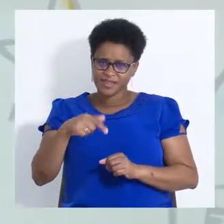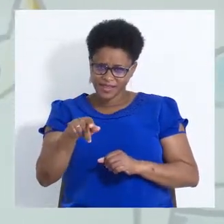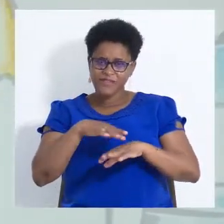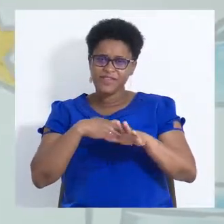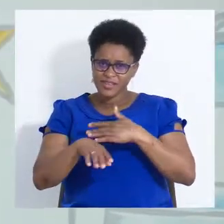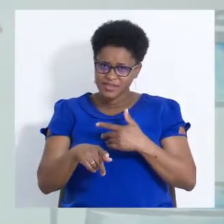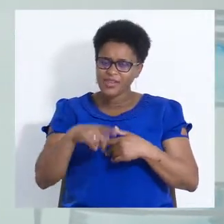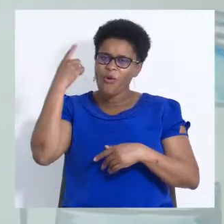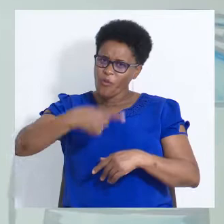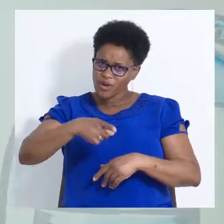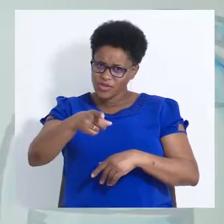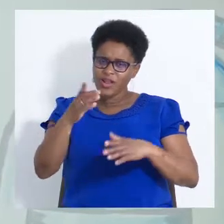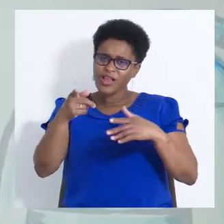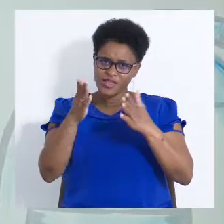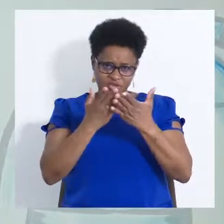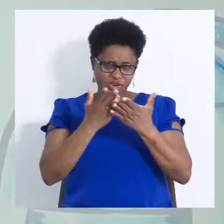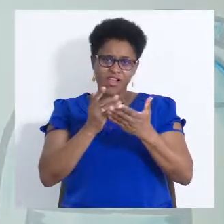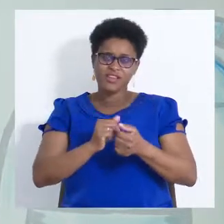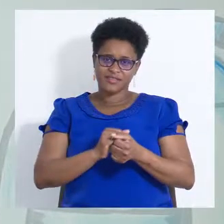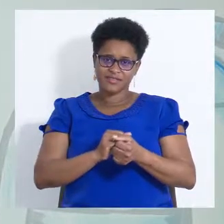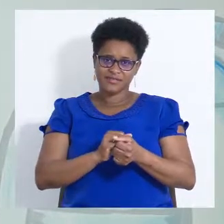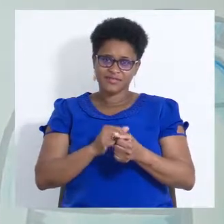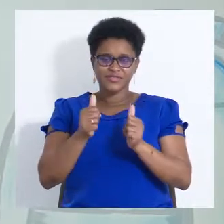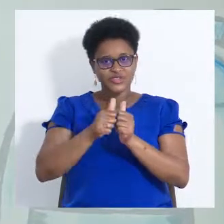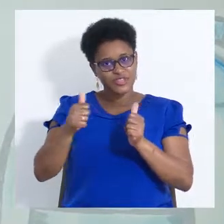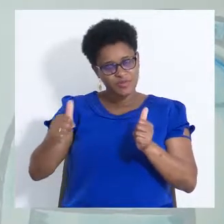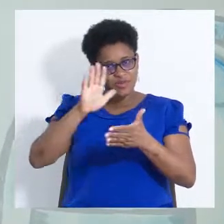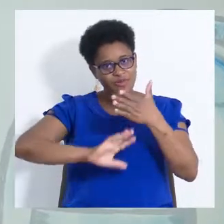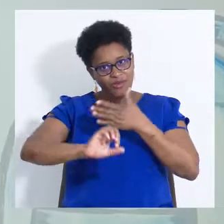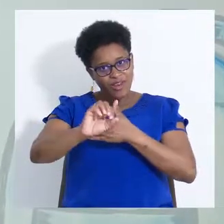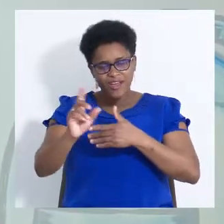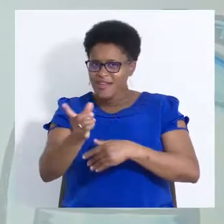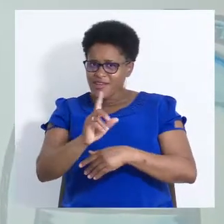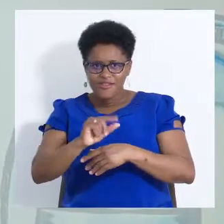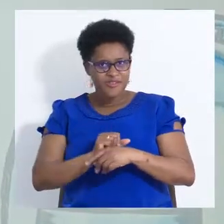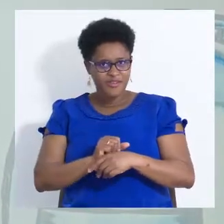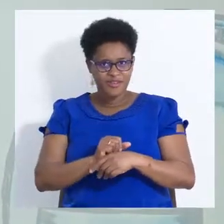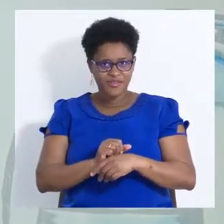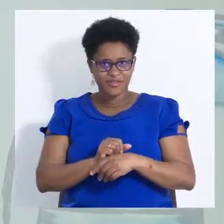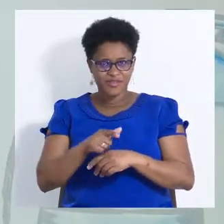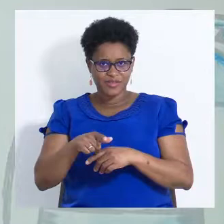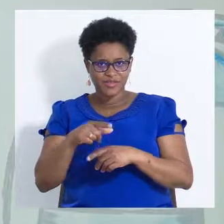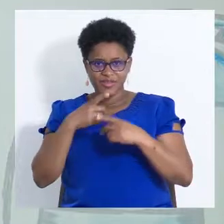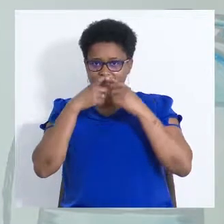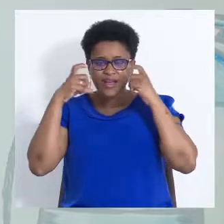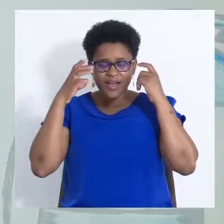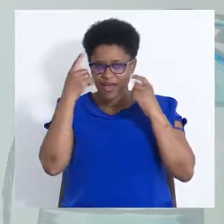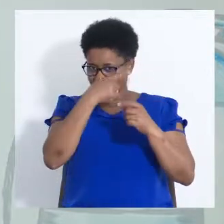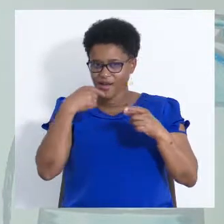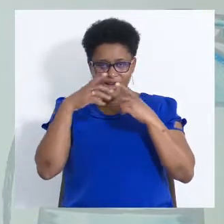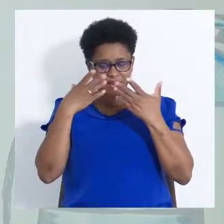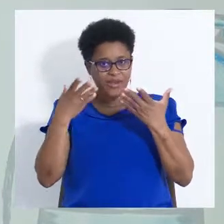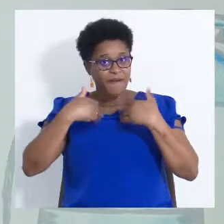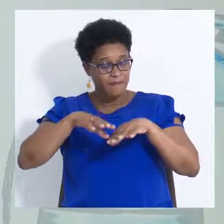Andas a fazer aquilo que é a tua obrigação na escola? Distanciar dos teus colegas, não porque estás a querer isolar,